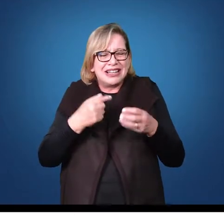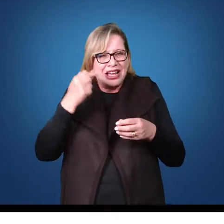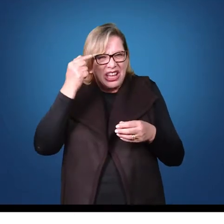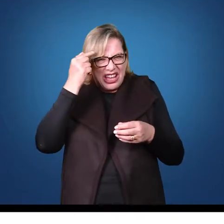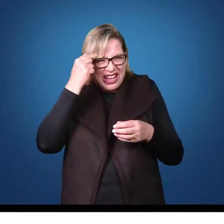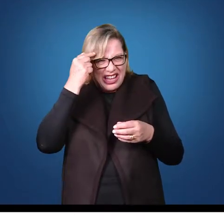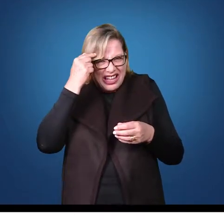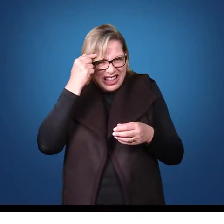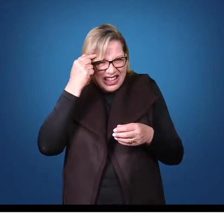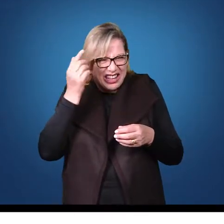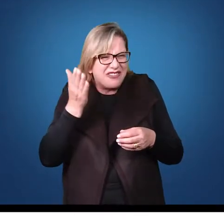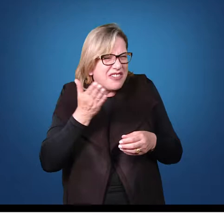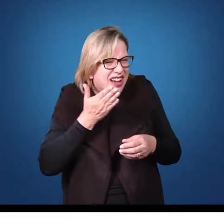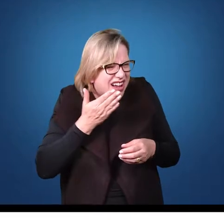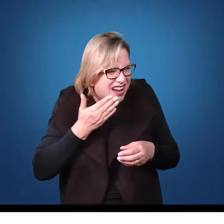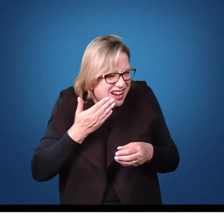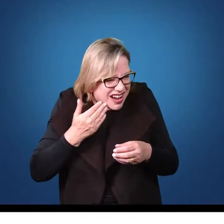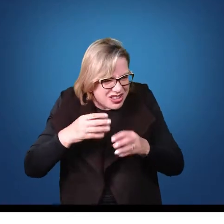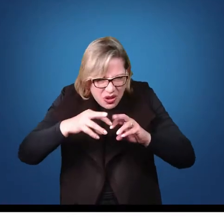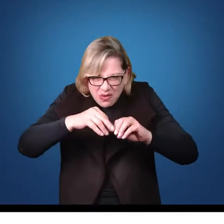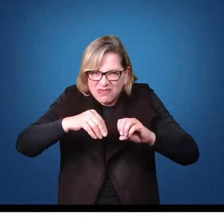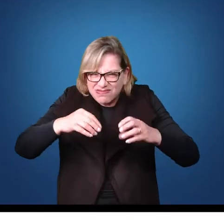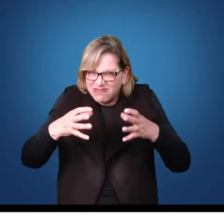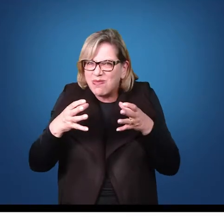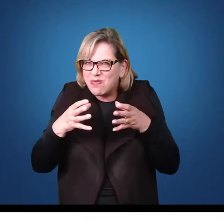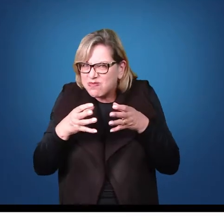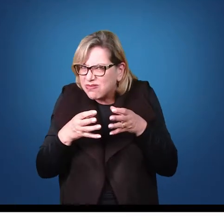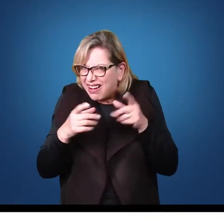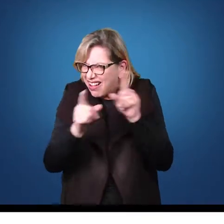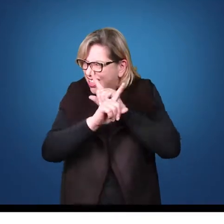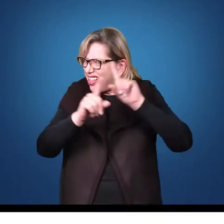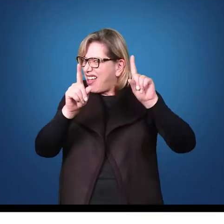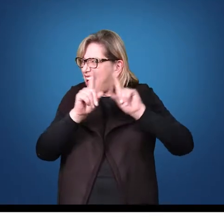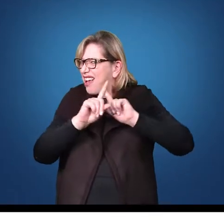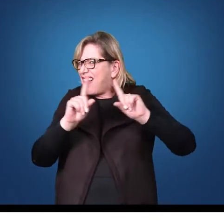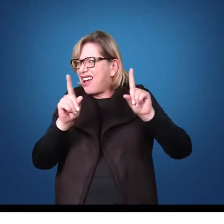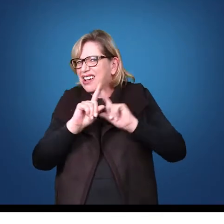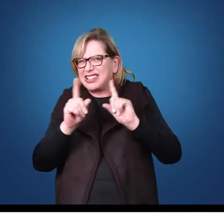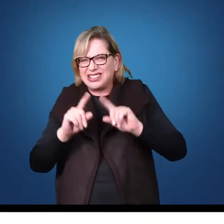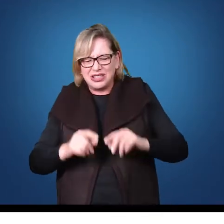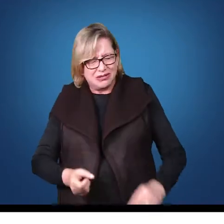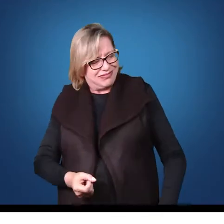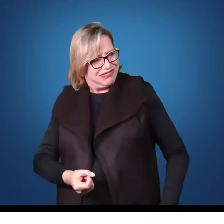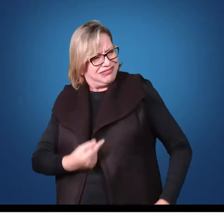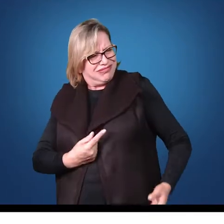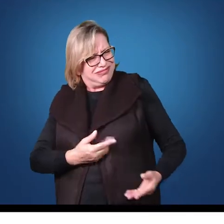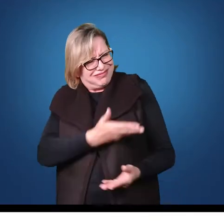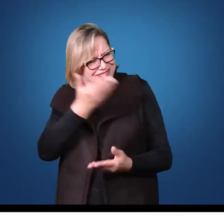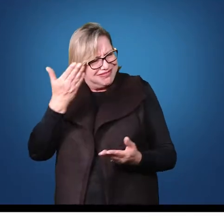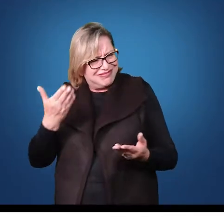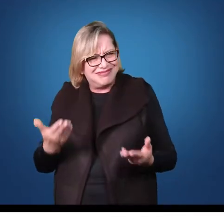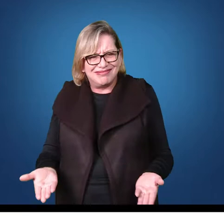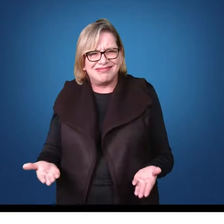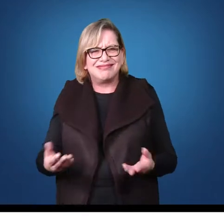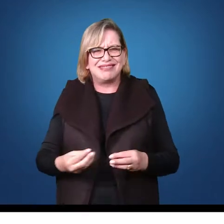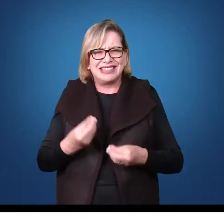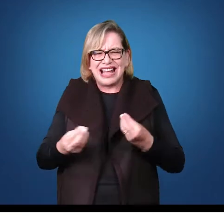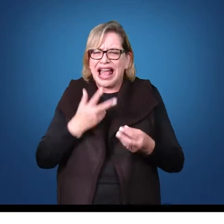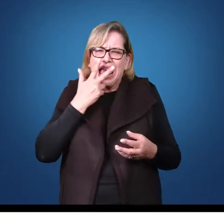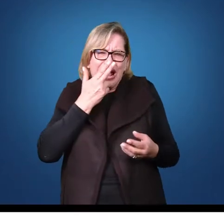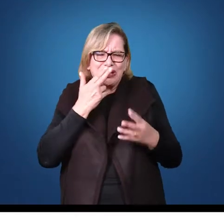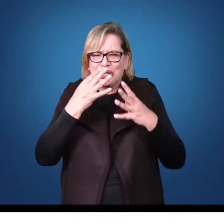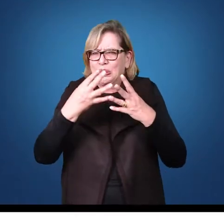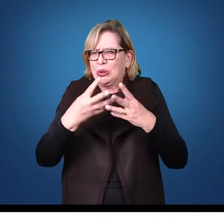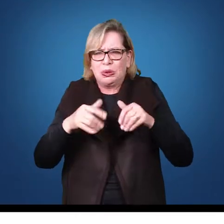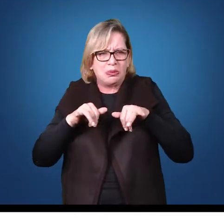Pensa que plantar rabanete é fácil, minha gente? Não é não, viu? Ai, que gente! Acha que